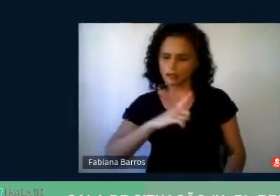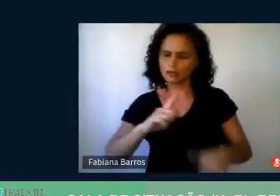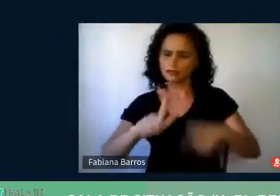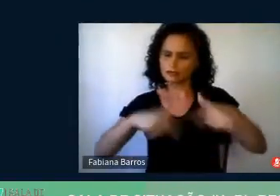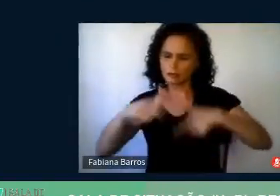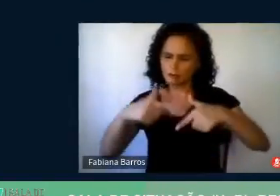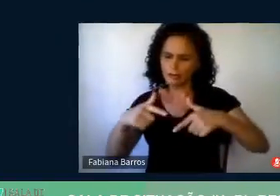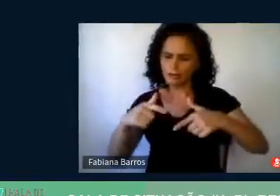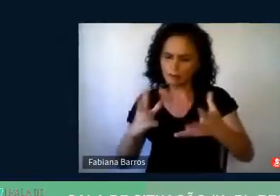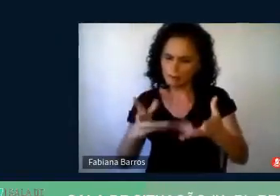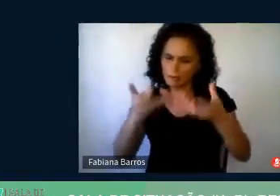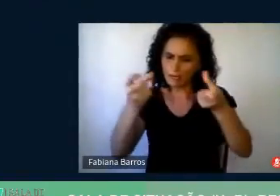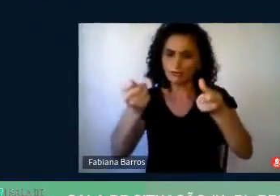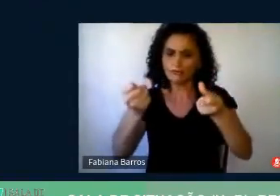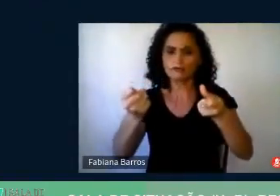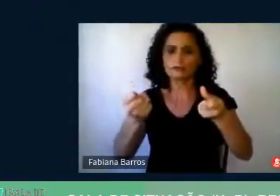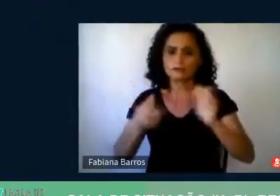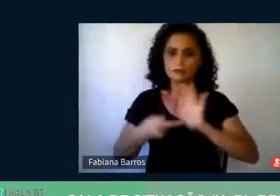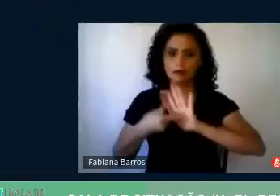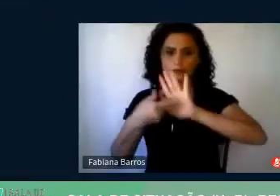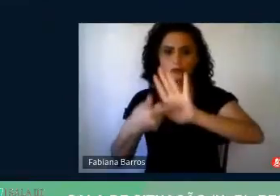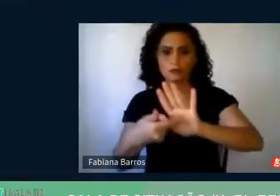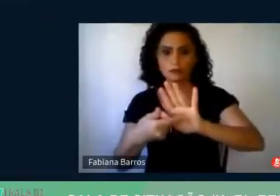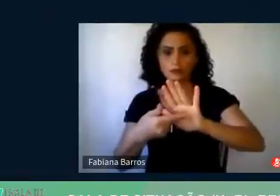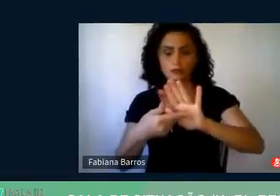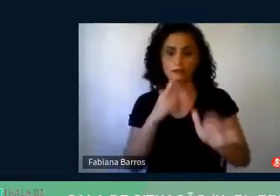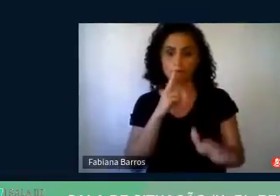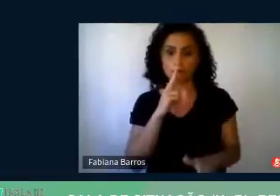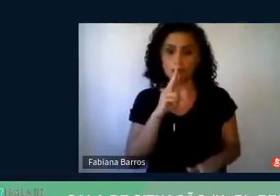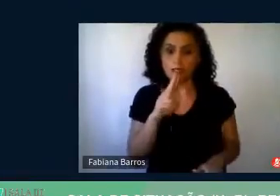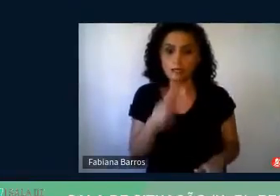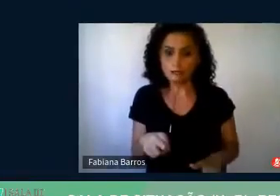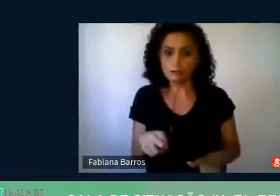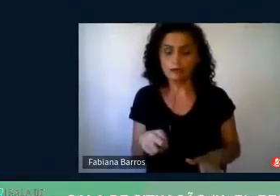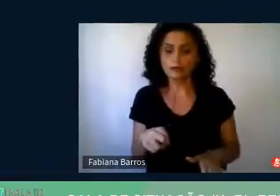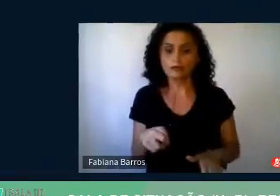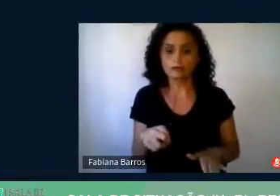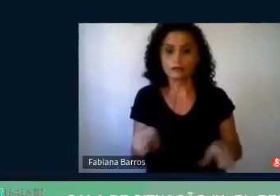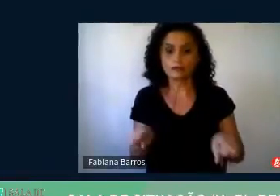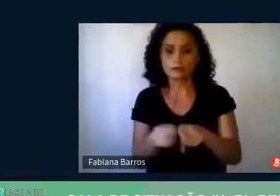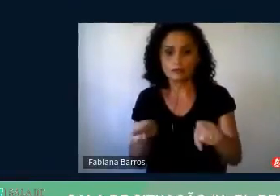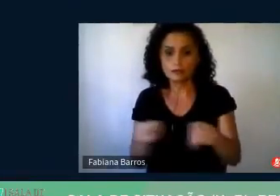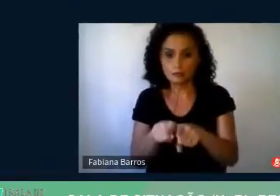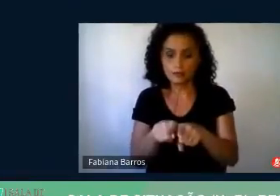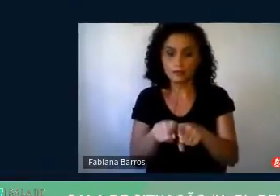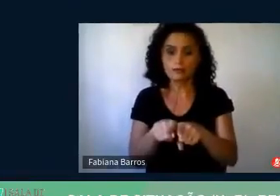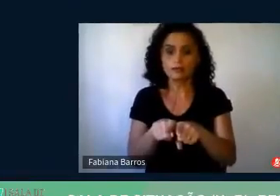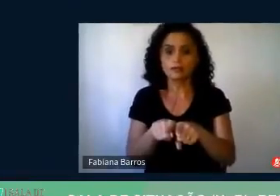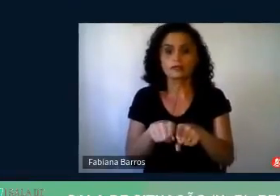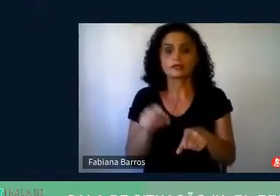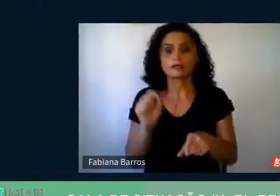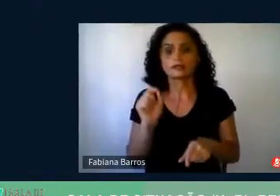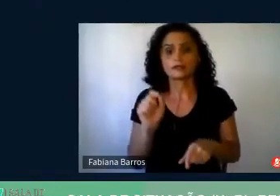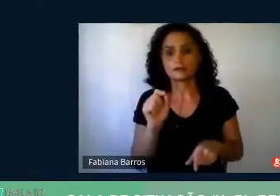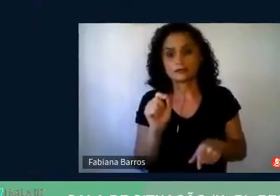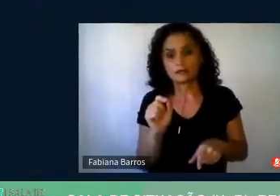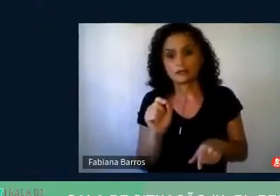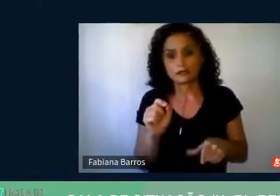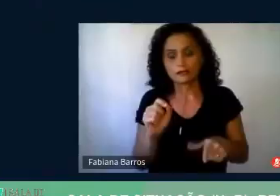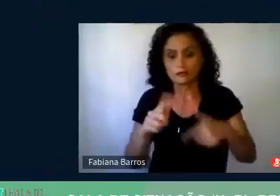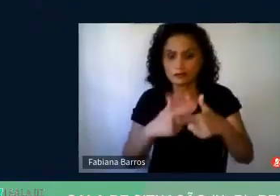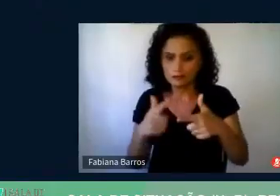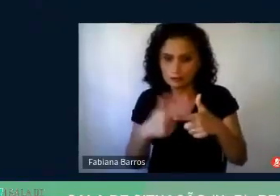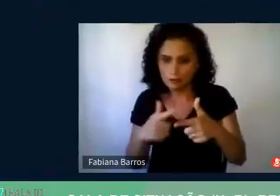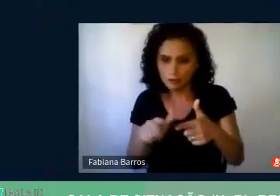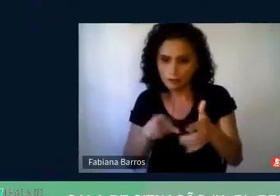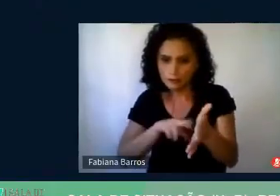para que a gente consiga saber que expertises a gente tem, planejar quais respostas precisam ser dadas para as perguntas que estão aí, então trabalhar em pensar